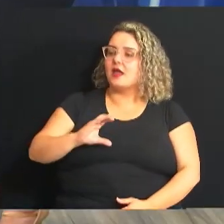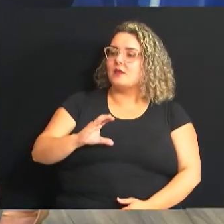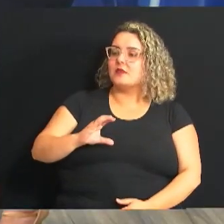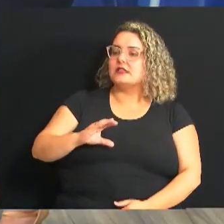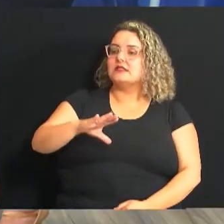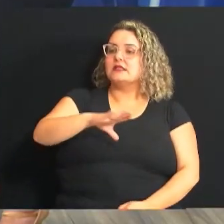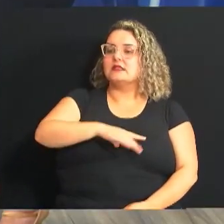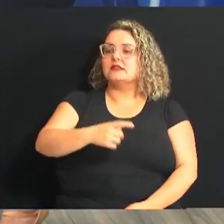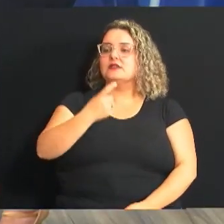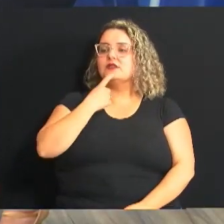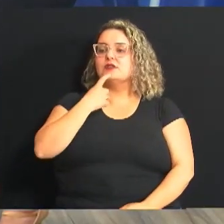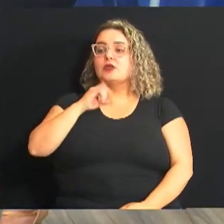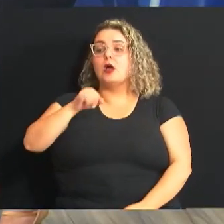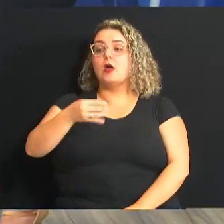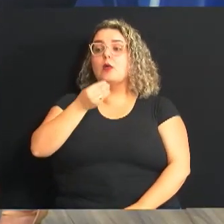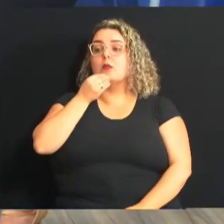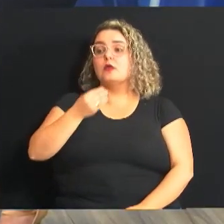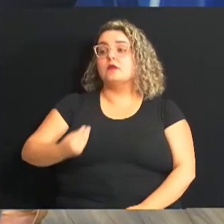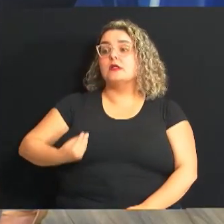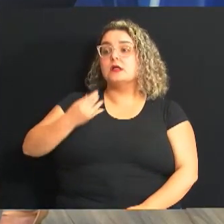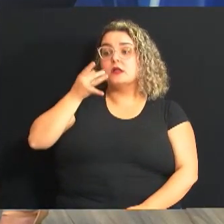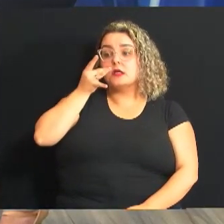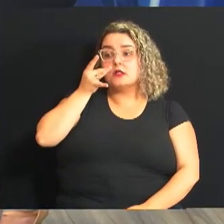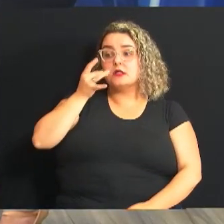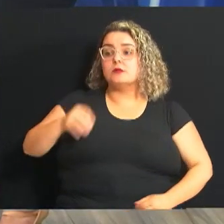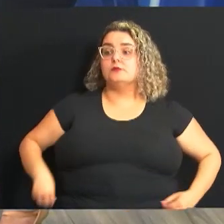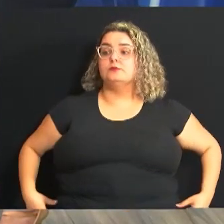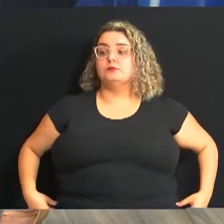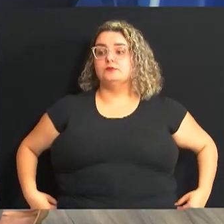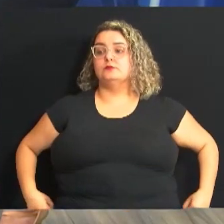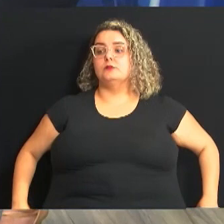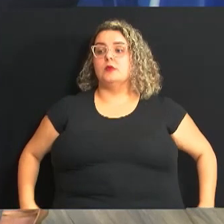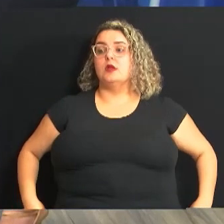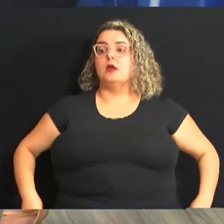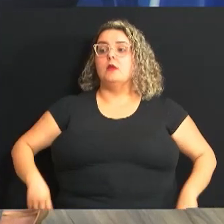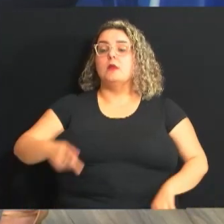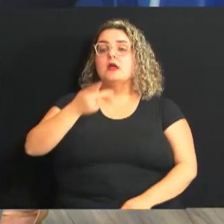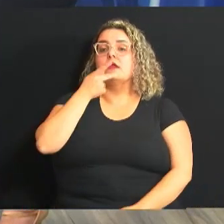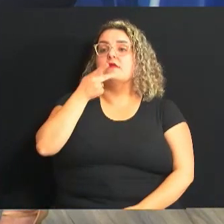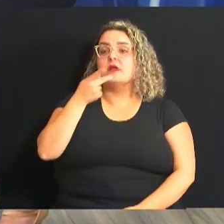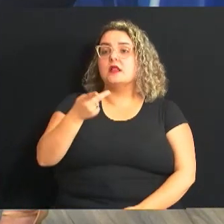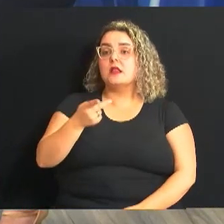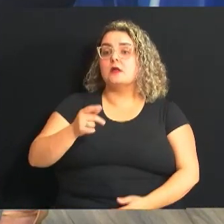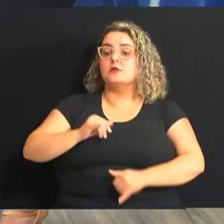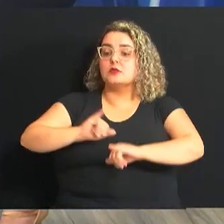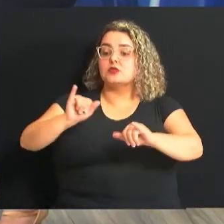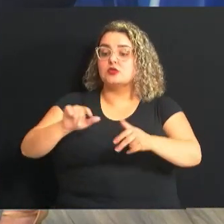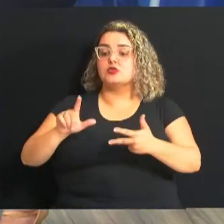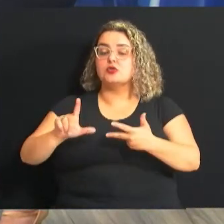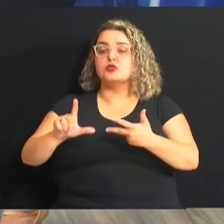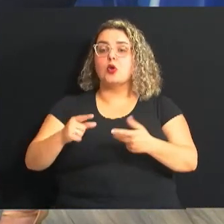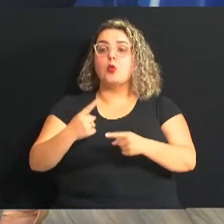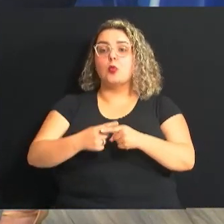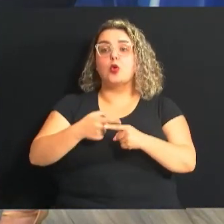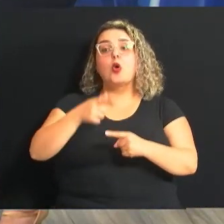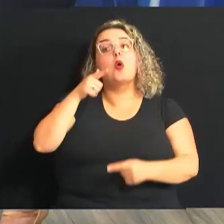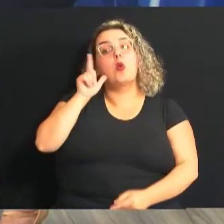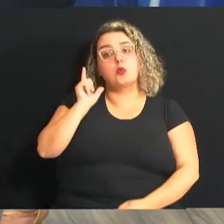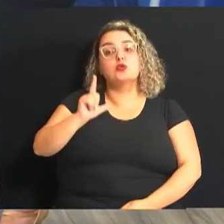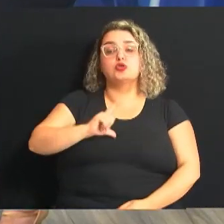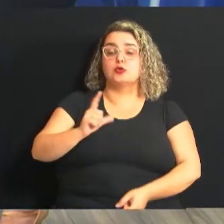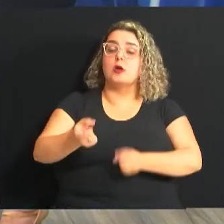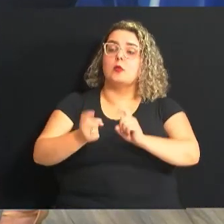Já quero aproveitar sua presença aqui nos nossos estúdios para nós falarmos das notícias do Legislativo, até porque ontem nós tivemos